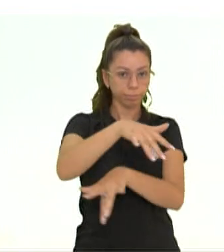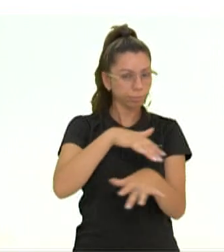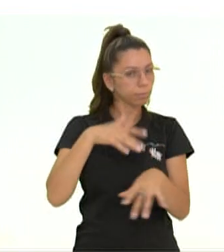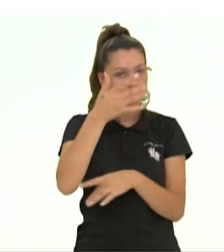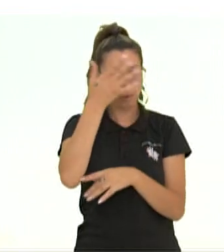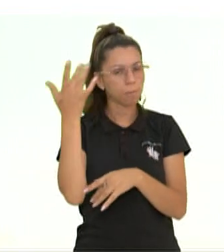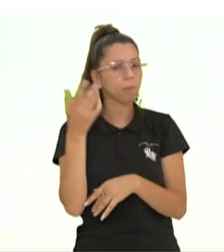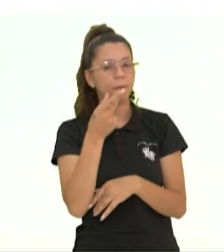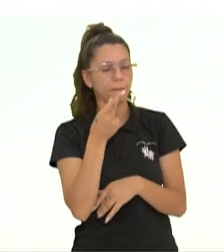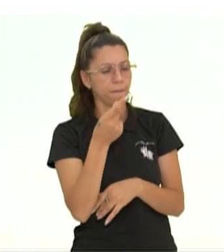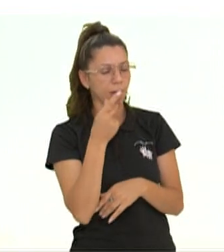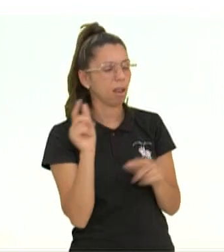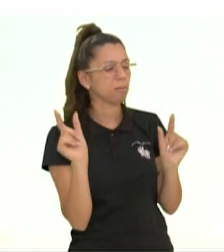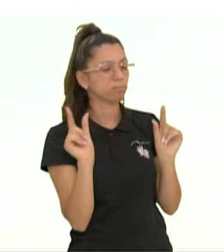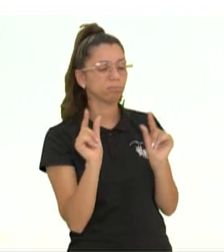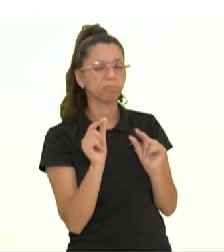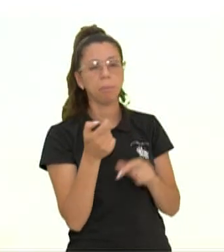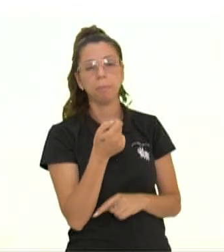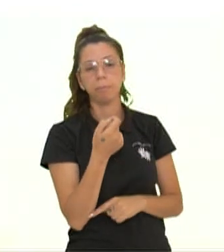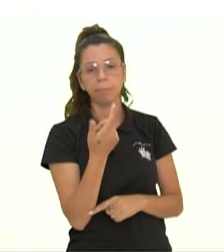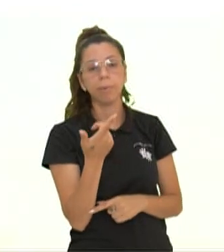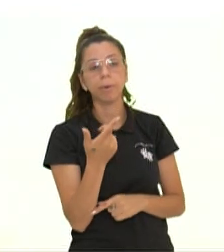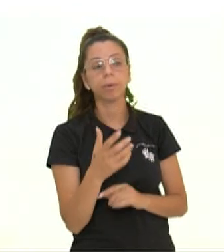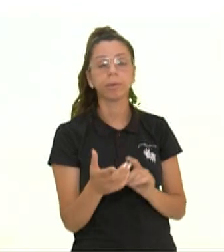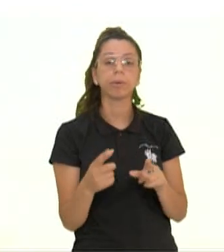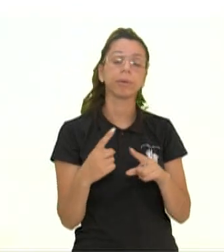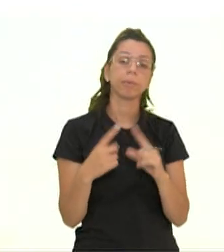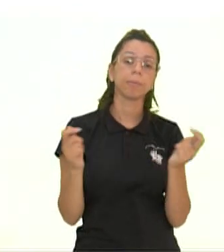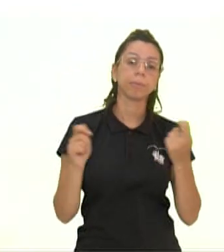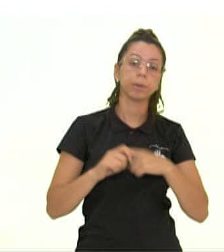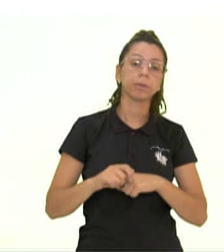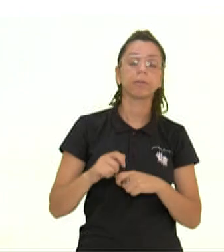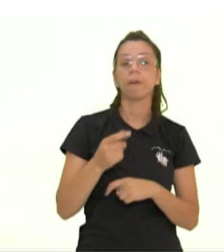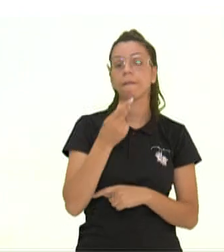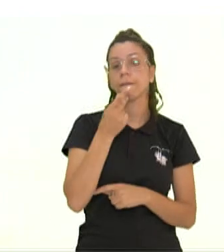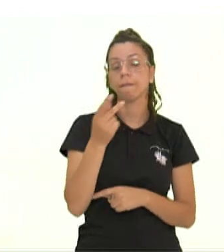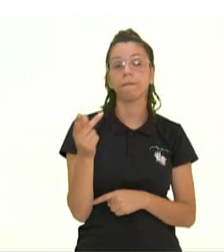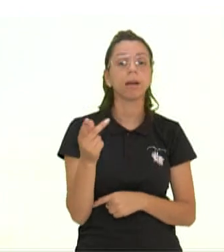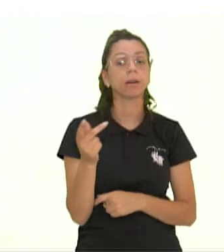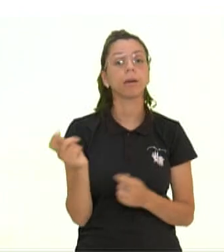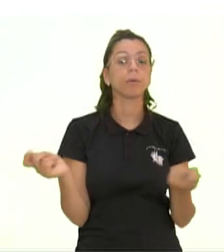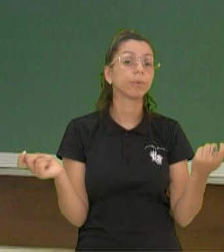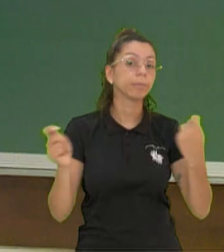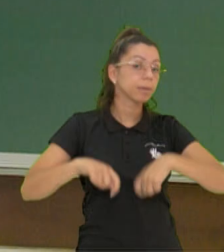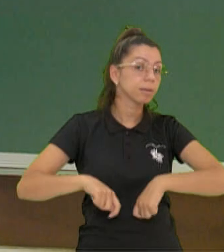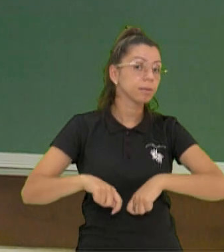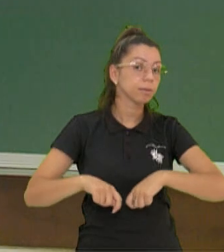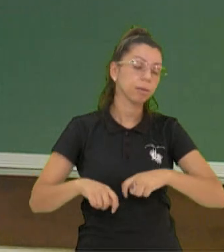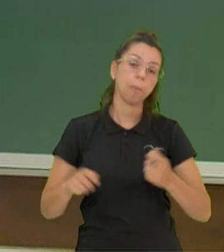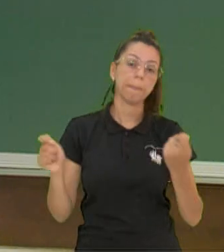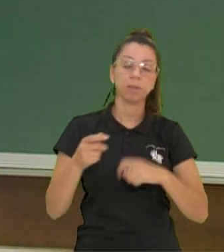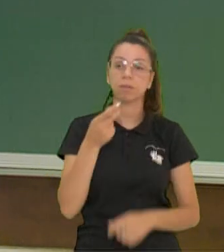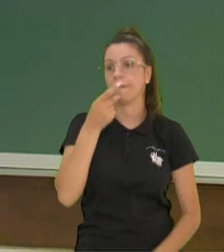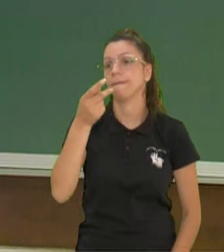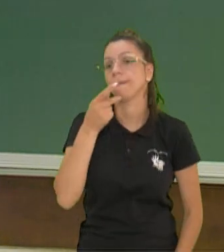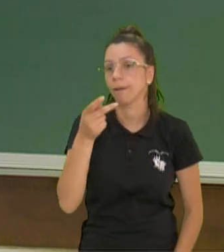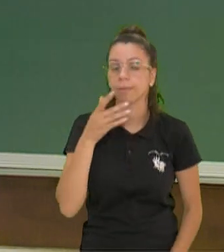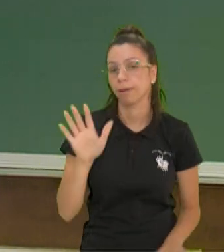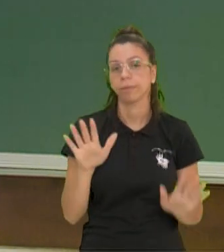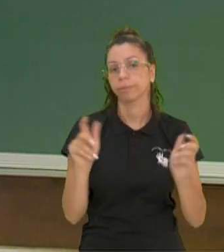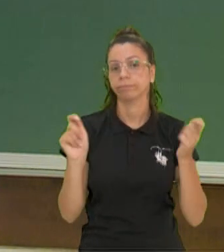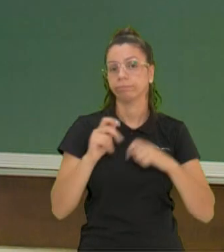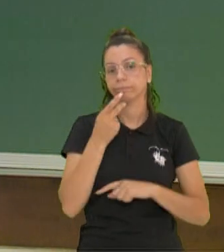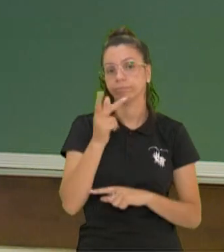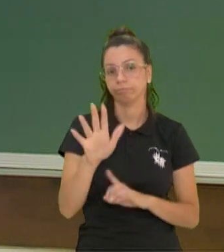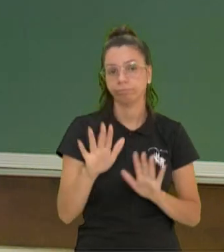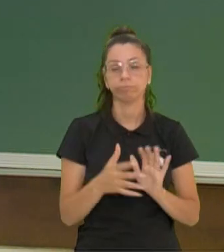que não fala muito, não, né? Ele diz que nós temos que falar o essencial. Tem muitas coisas que não precisam ser faladas, não precisam